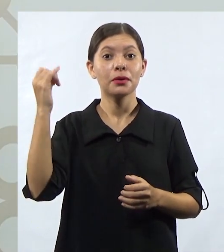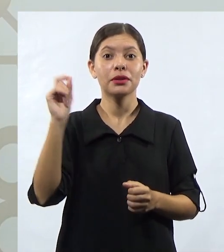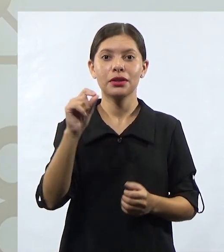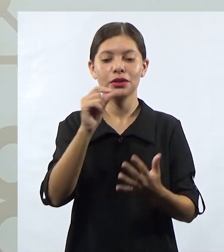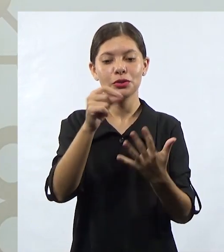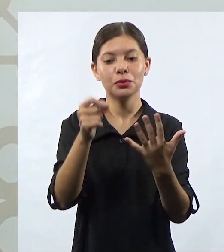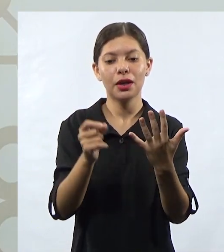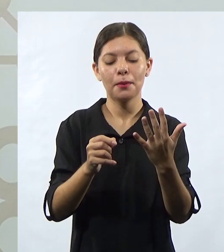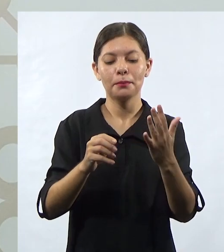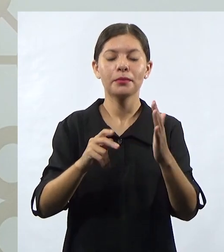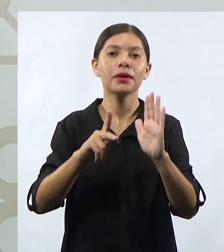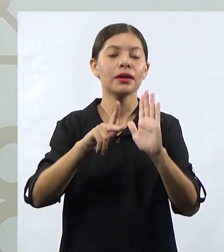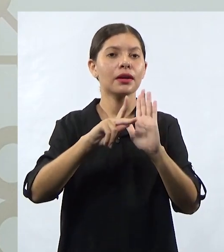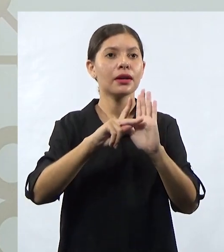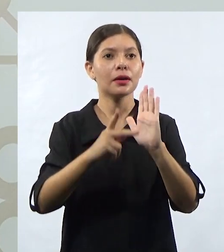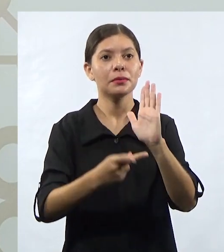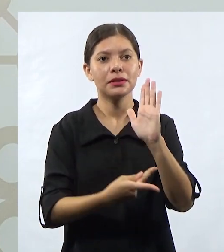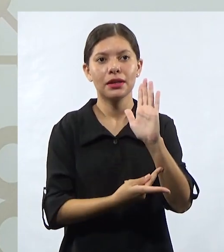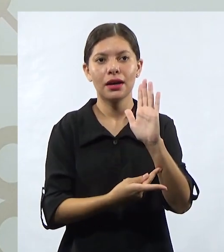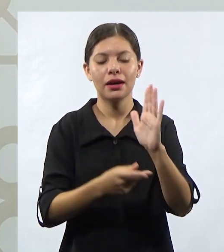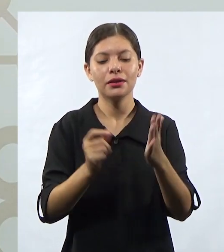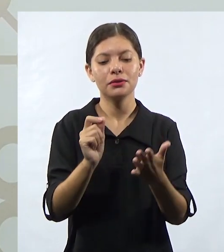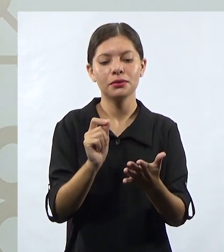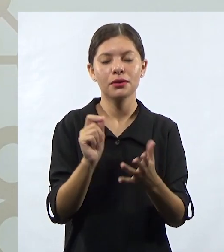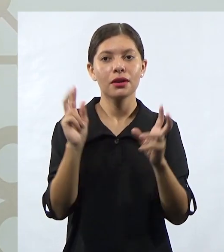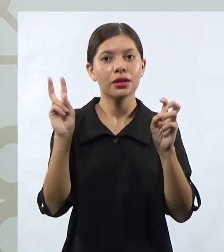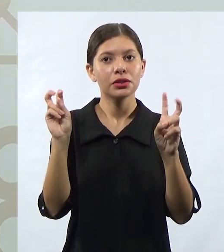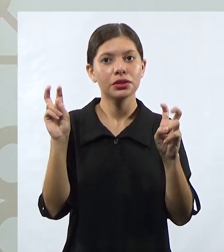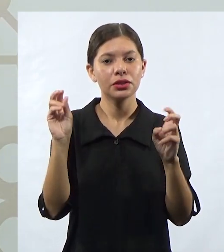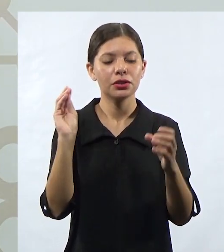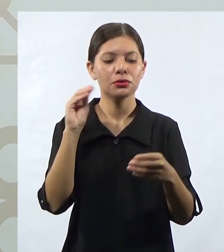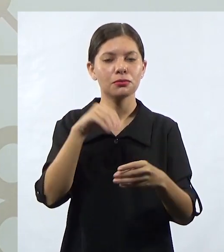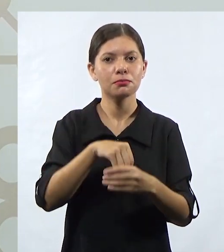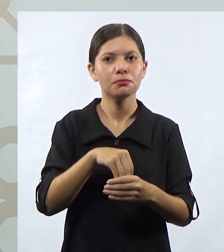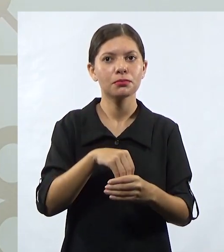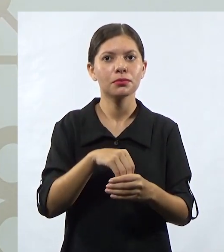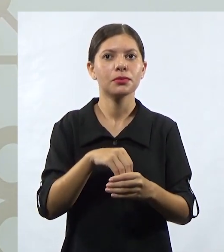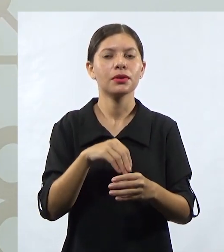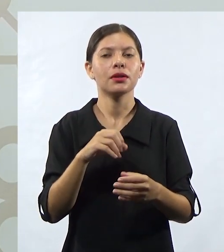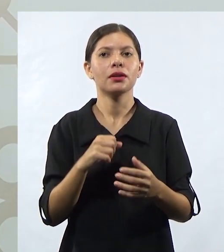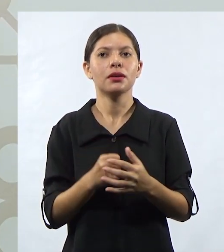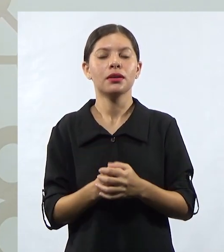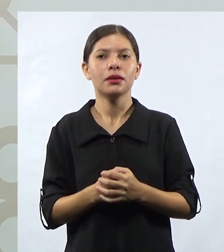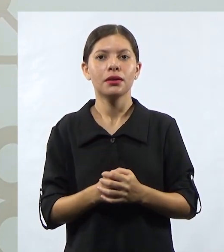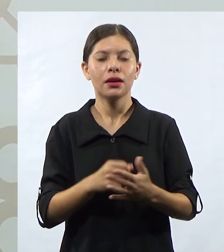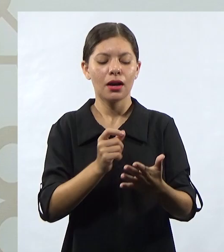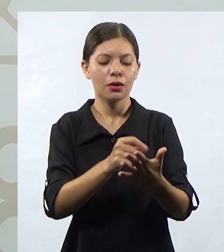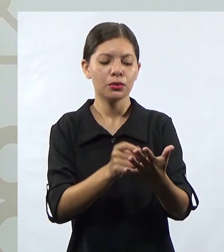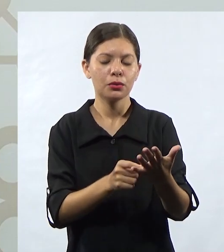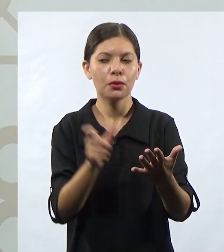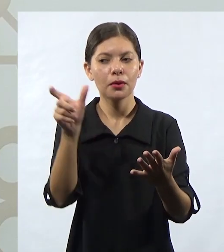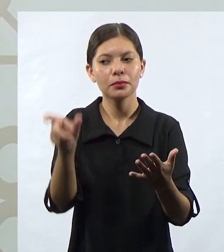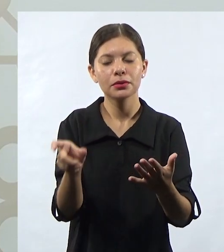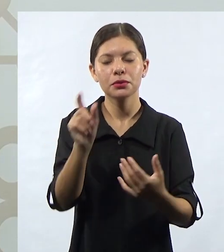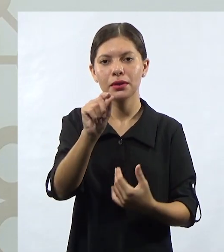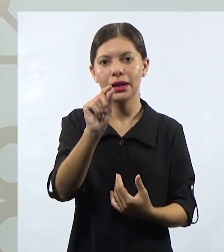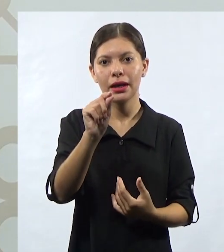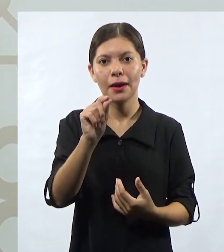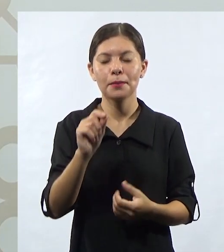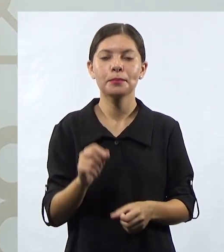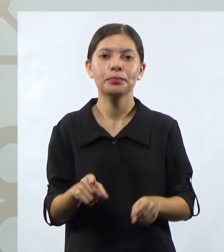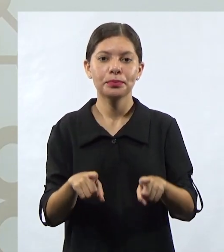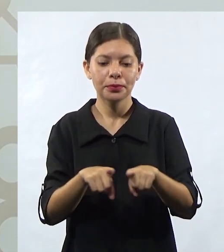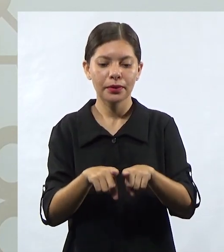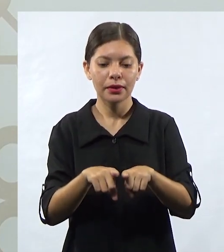você coloca título, quem é o autor, né, sobre o que trata aquela linha do tempo. Você também tem a divisão